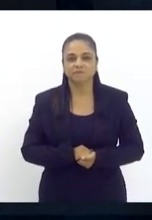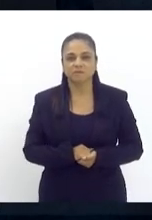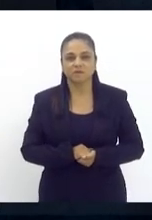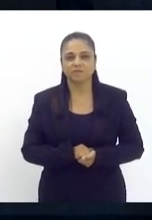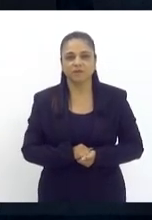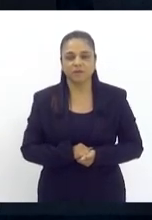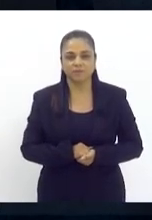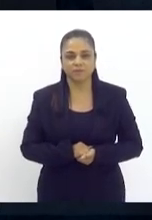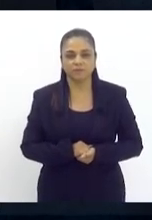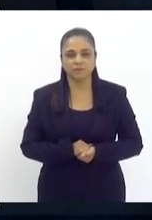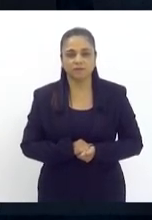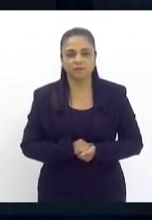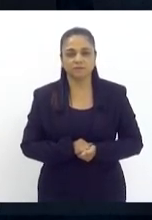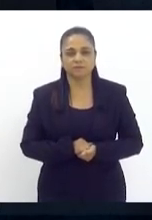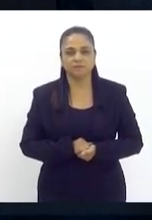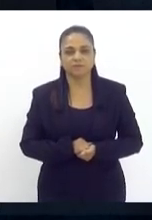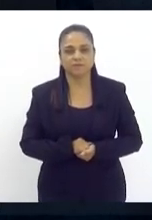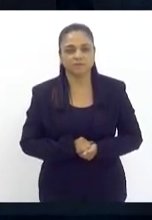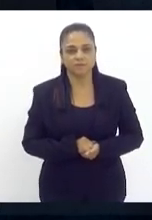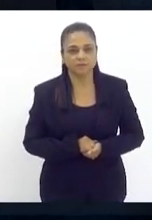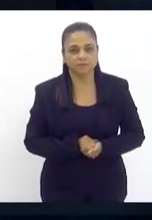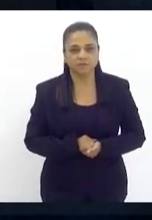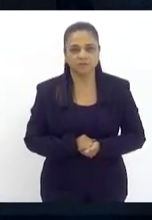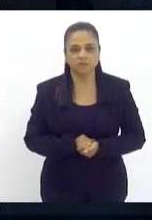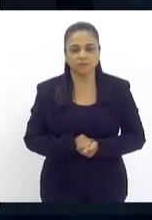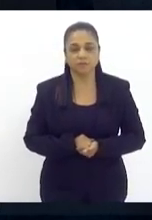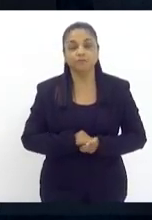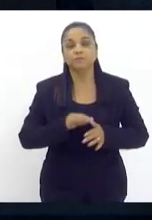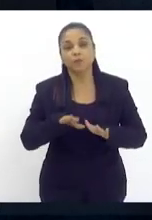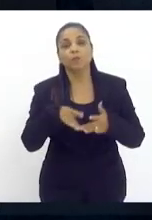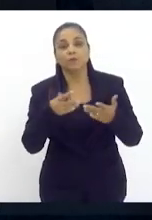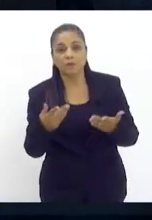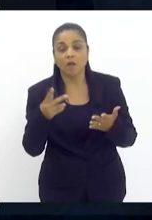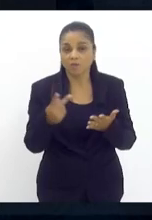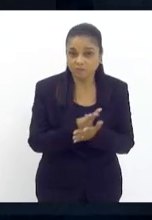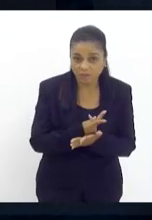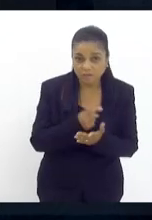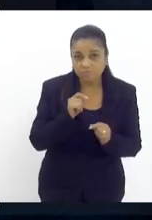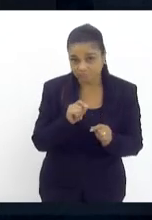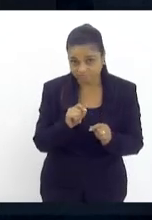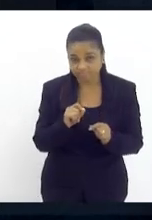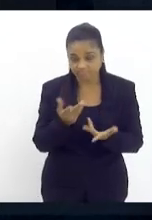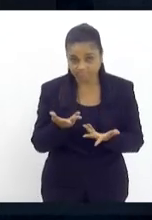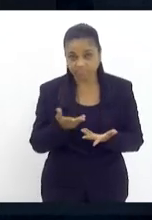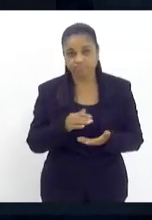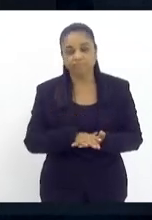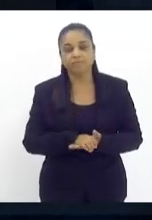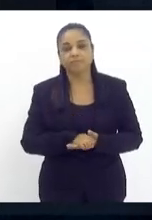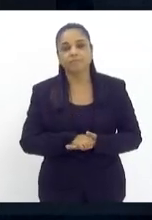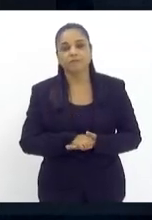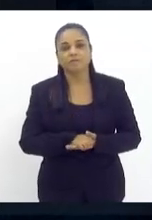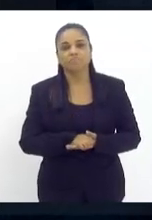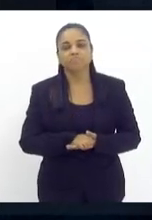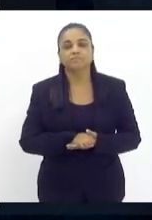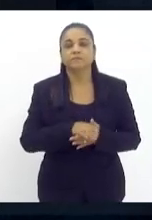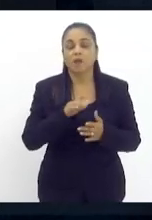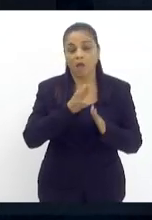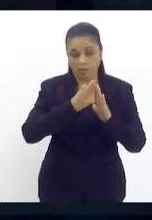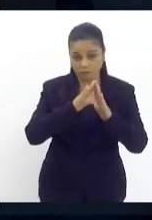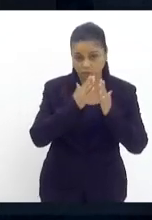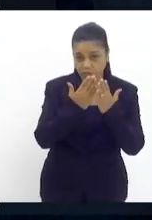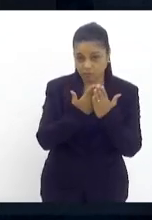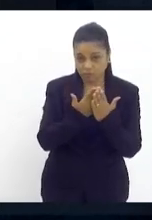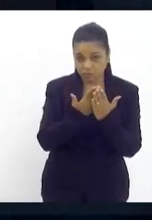Muito bem. Mas o que acontece, né? O que deveria acontecer? Uma vez que a